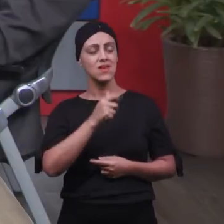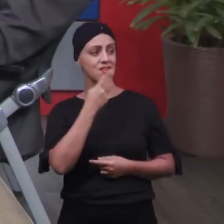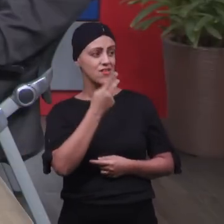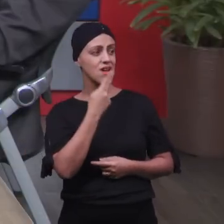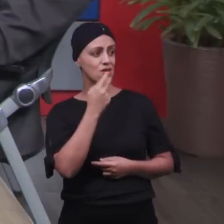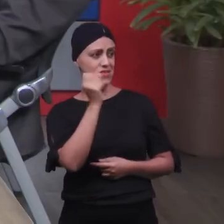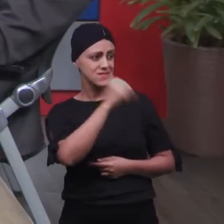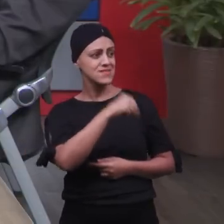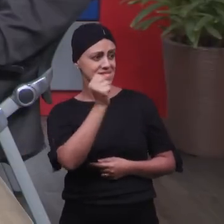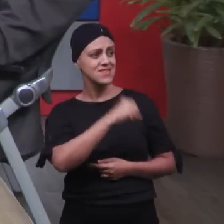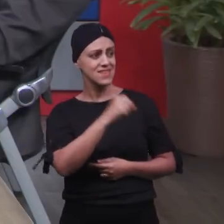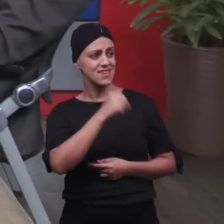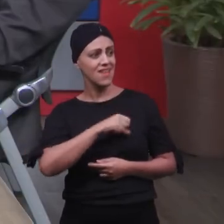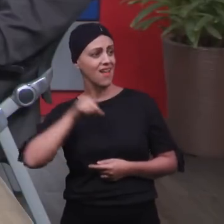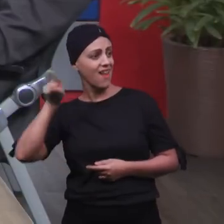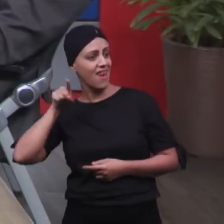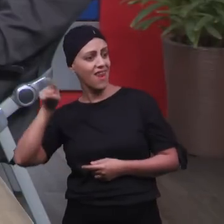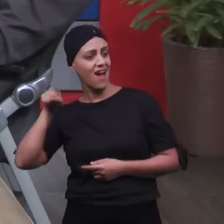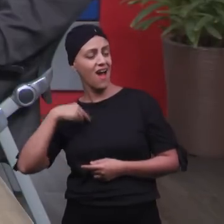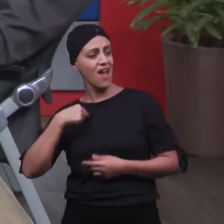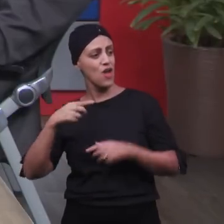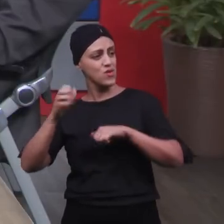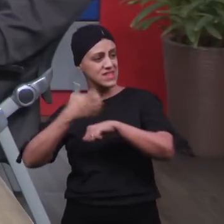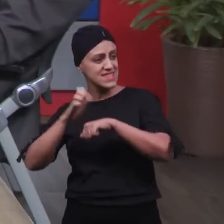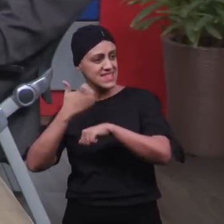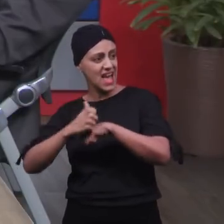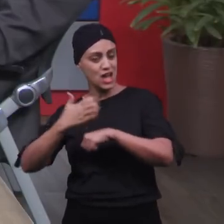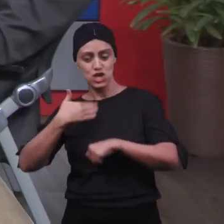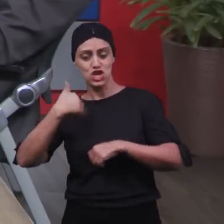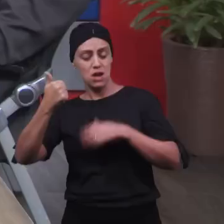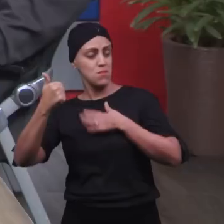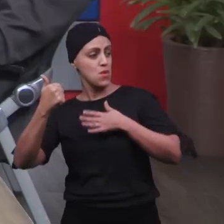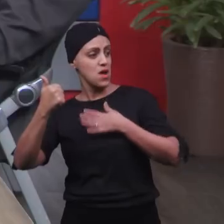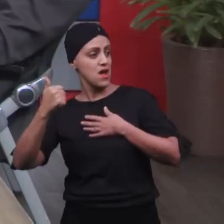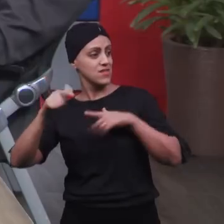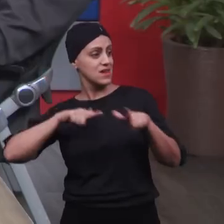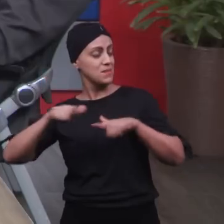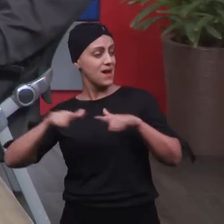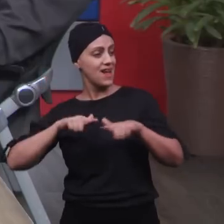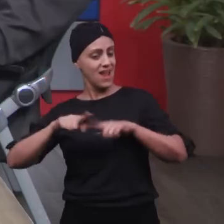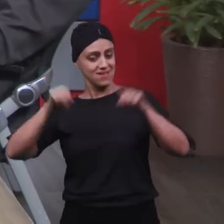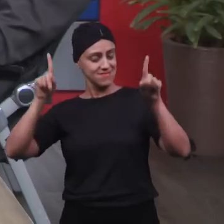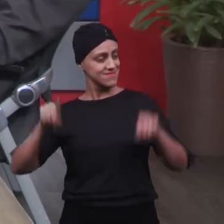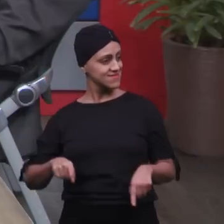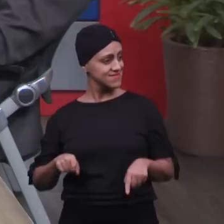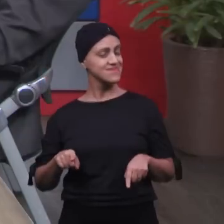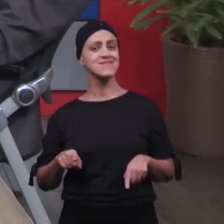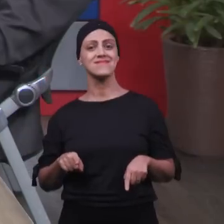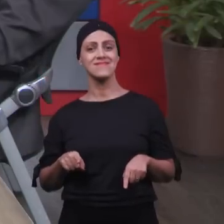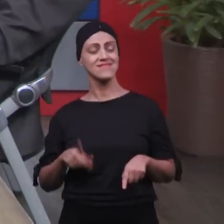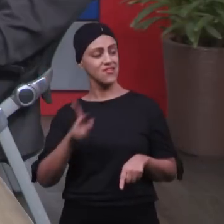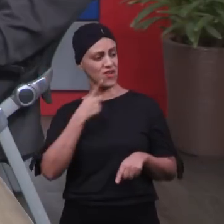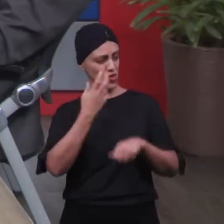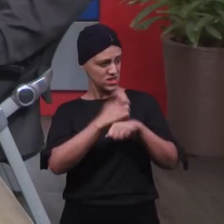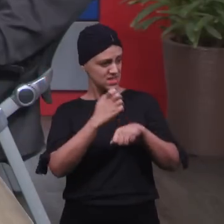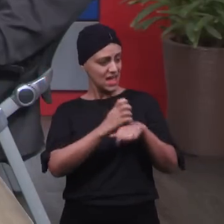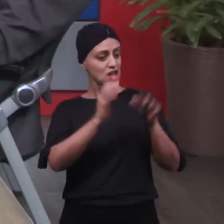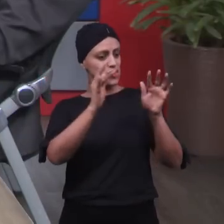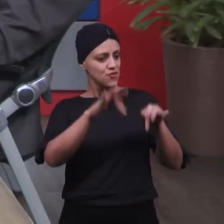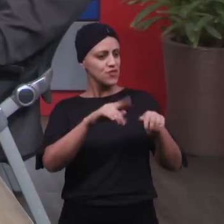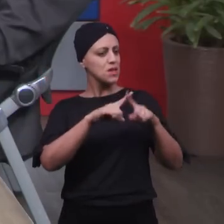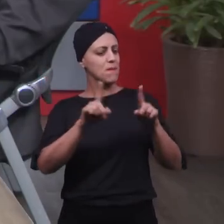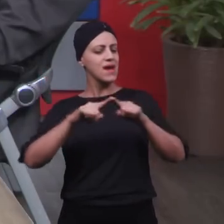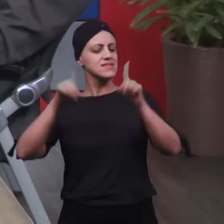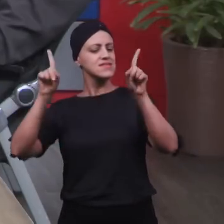lá na escola, que ela estava estagiando na escola, aí eles me chamaram dizendo, o seu estágio acabou, mas o vínculo